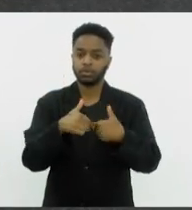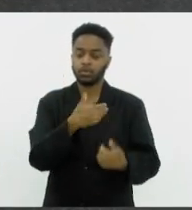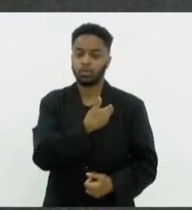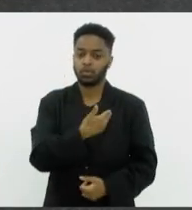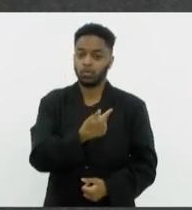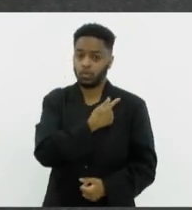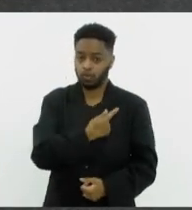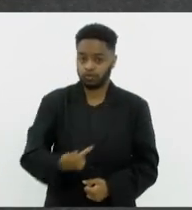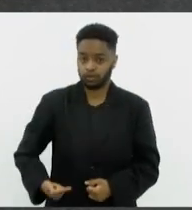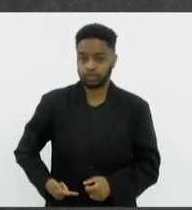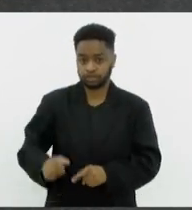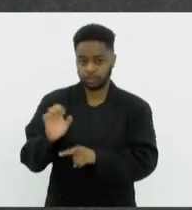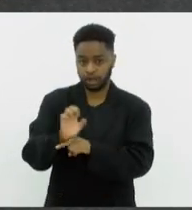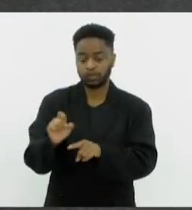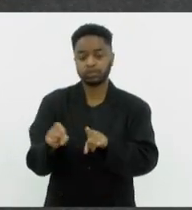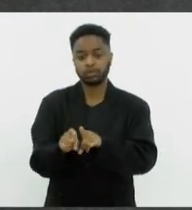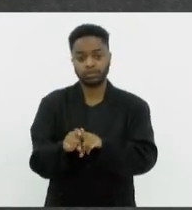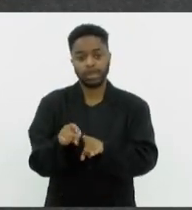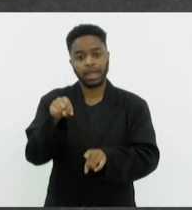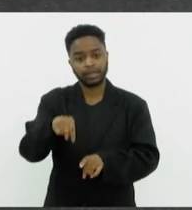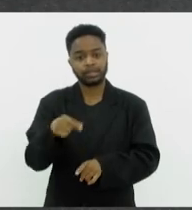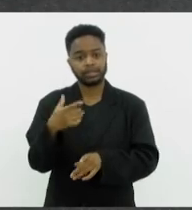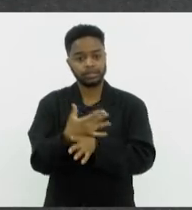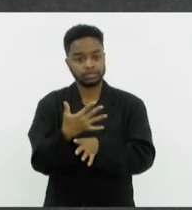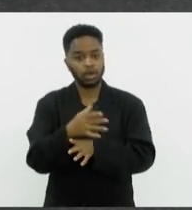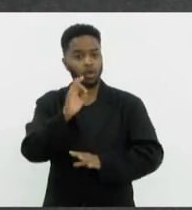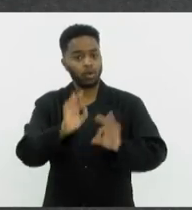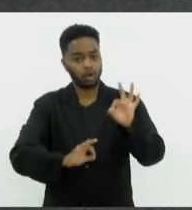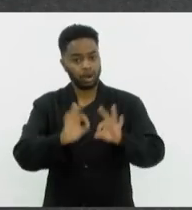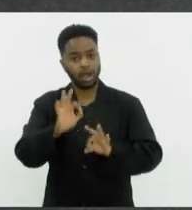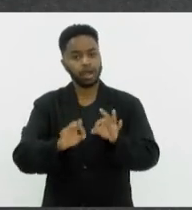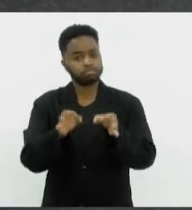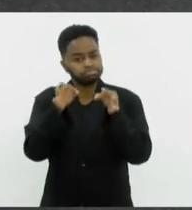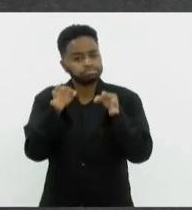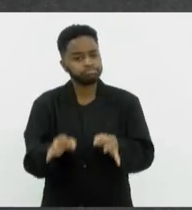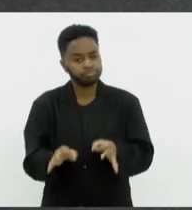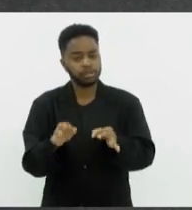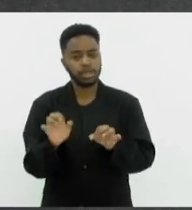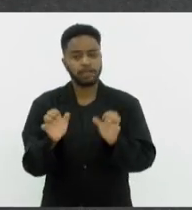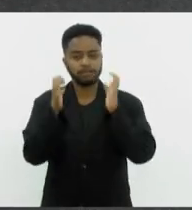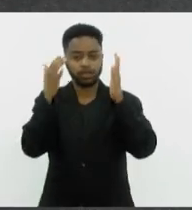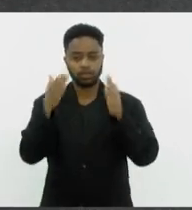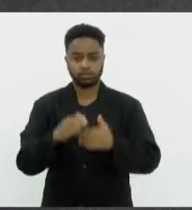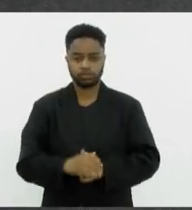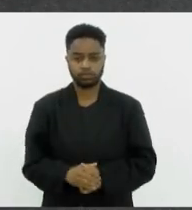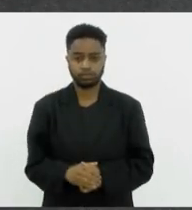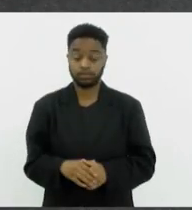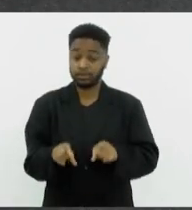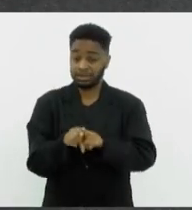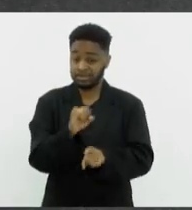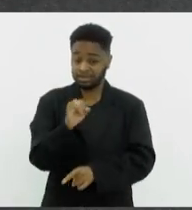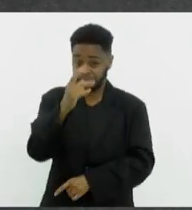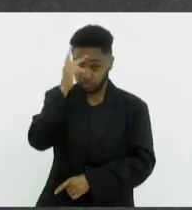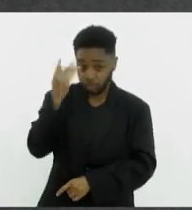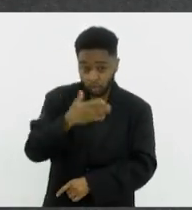governos do estado e da municipalidade que organizaram de maneira ordeira o evento. E quem não